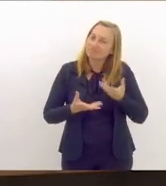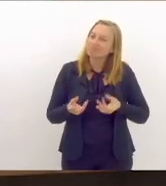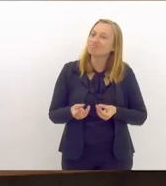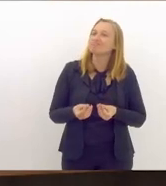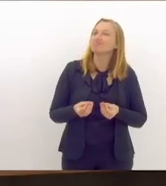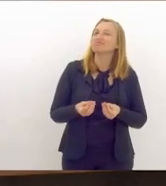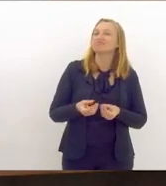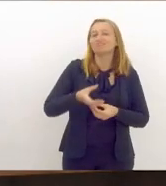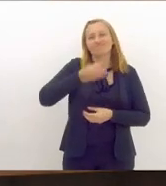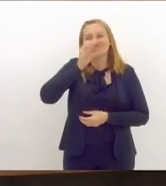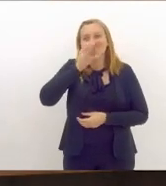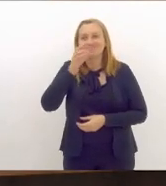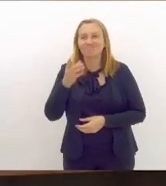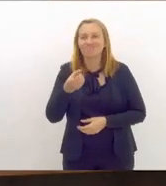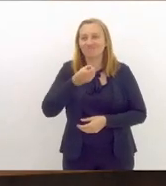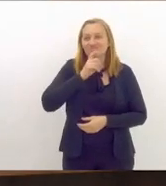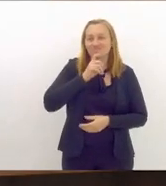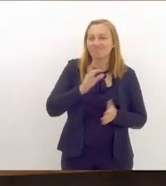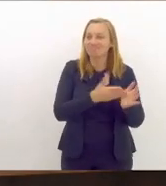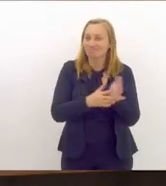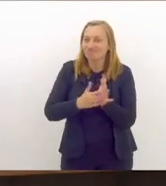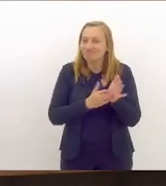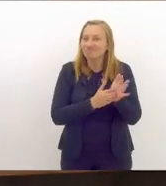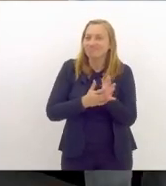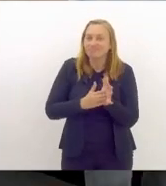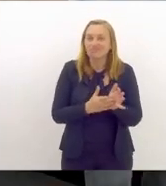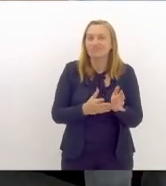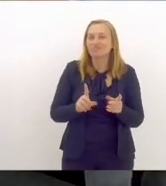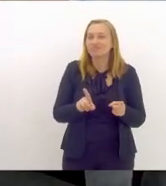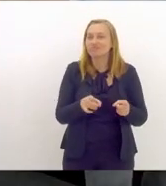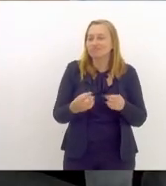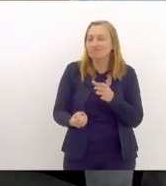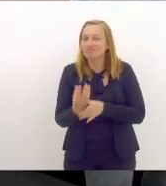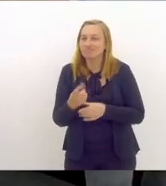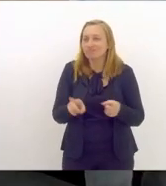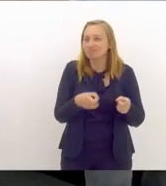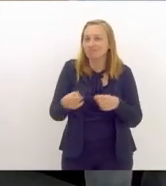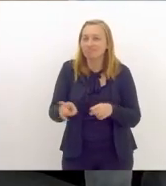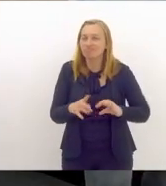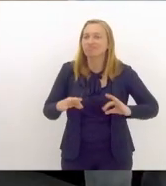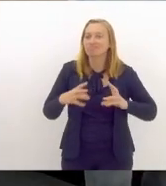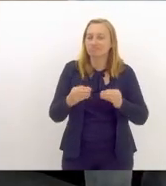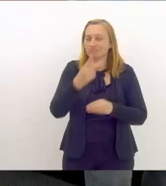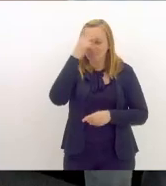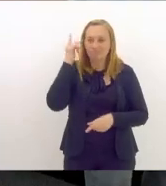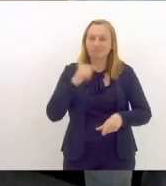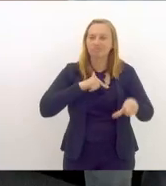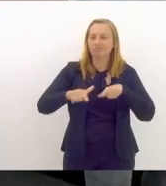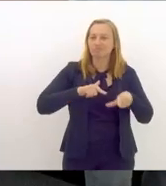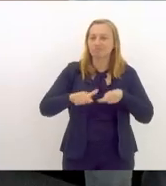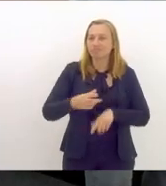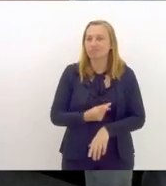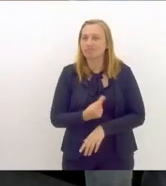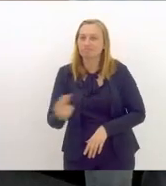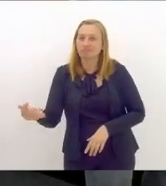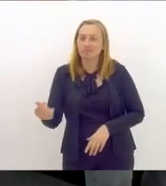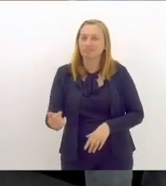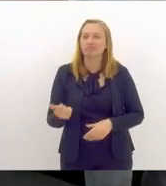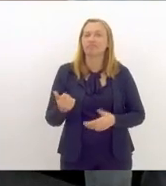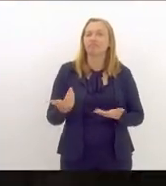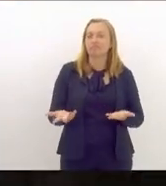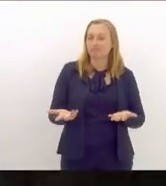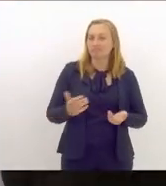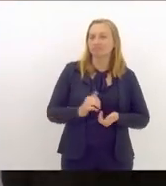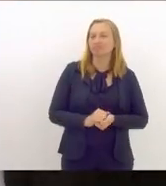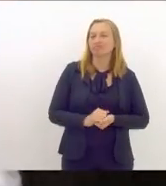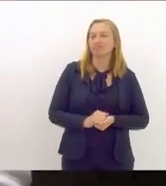uma cerveja gelada, que bota uma roda de samba, que faz um som, que é para o trabalhador sair do trabalho e desanuviar à medida do